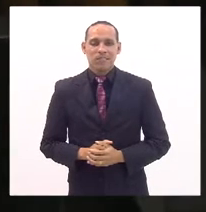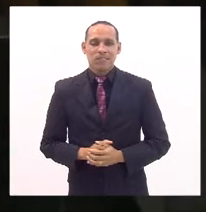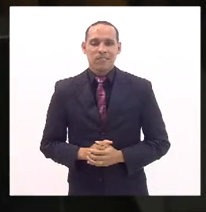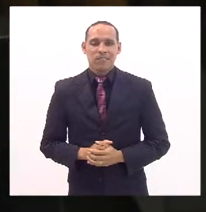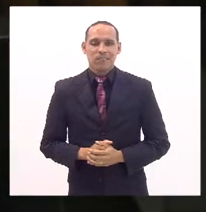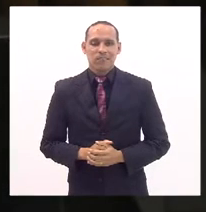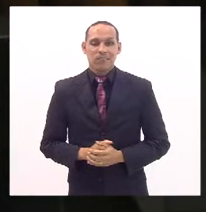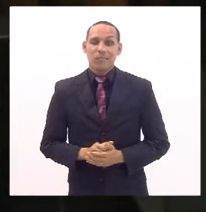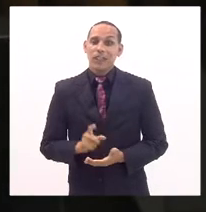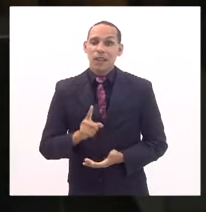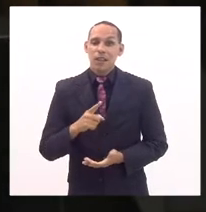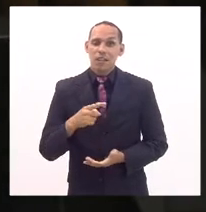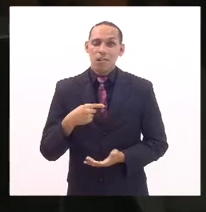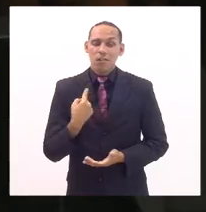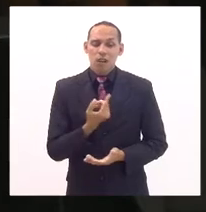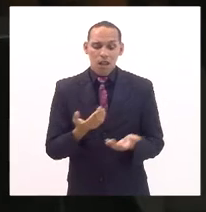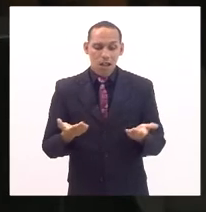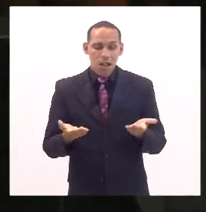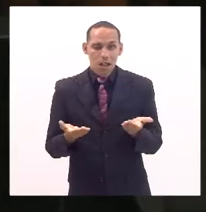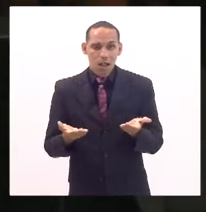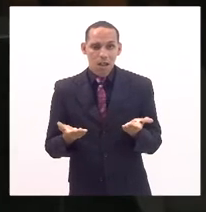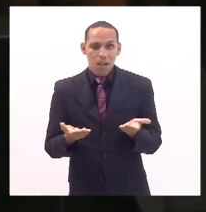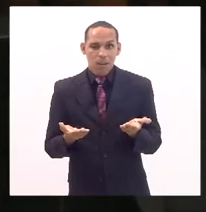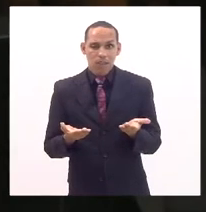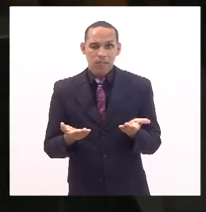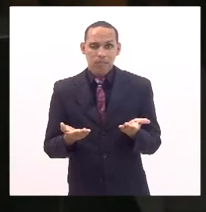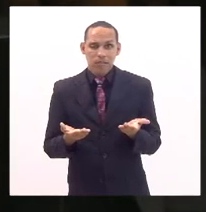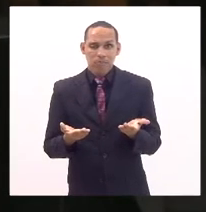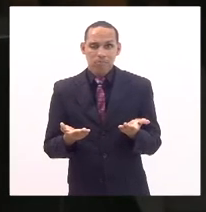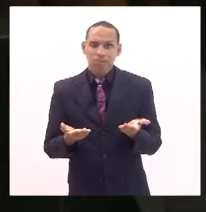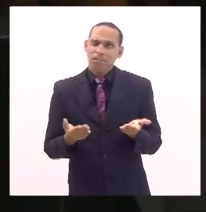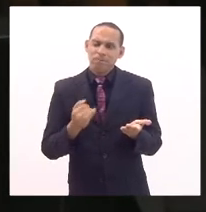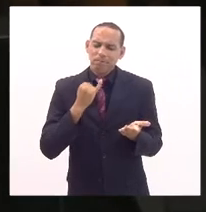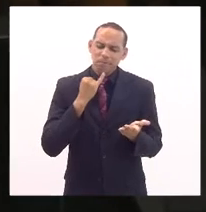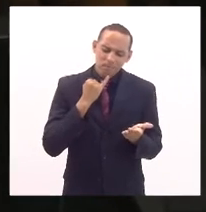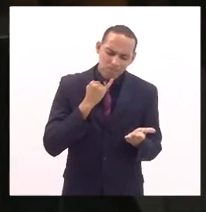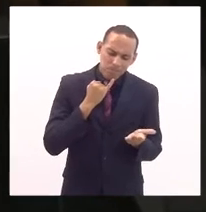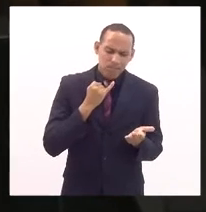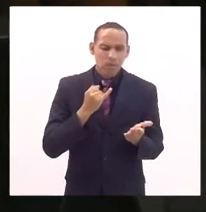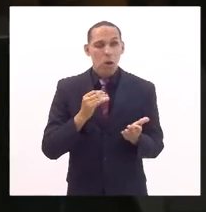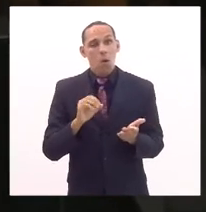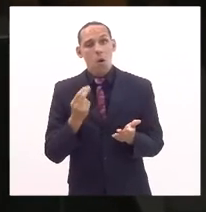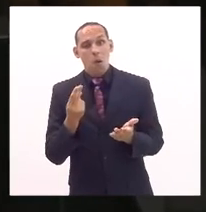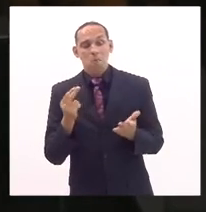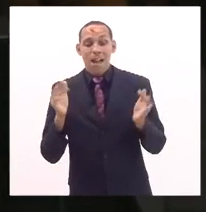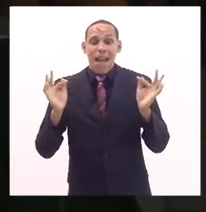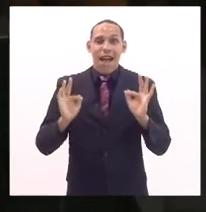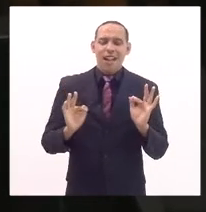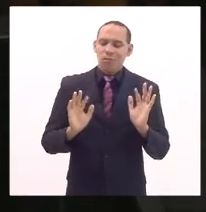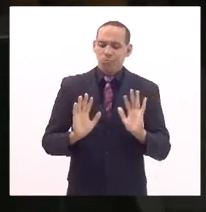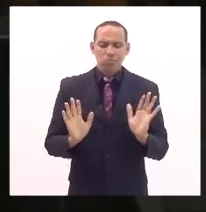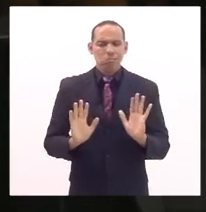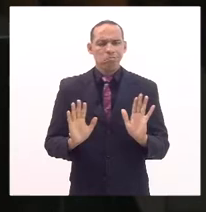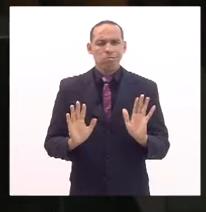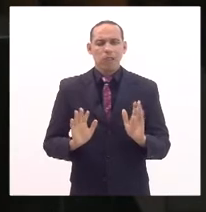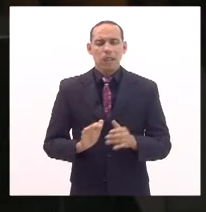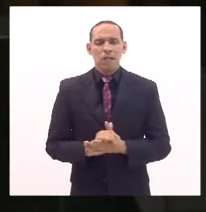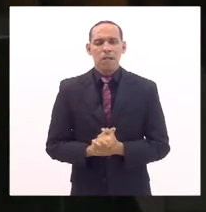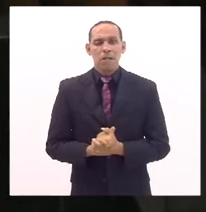e nós estamos e não vou dizer que infelizmente ou felizmente que a realidade